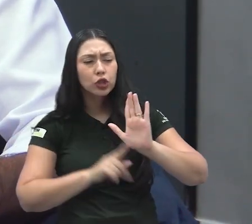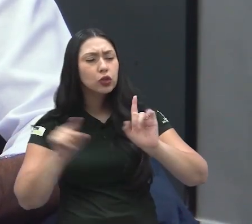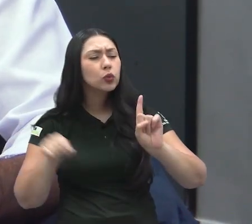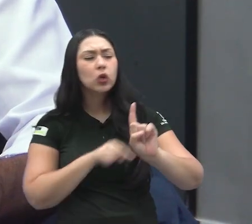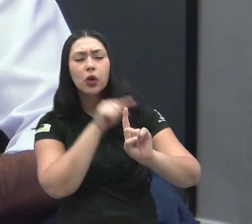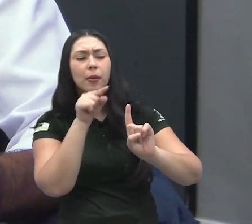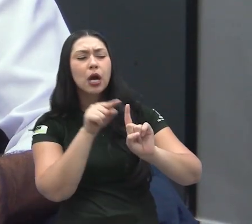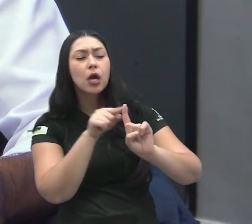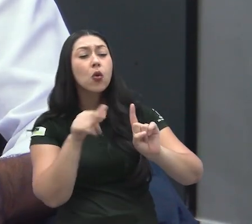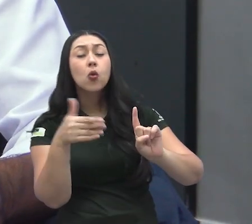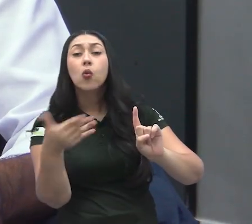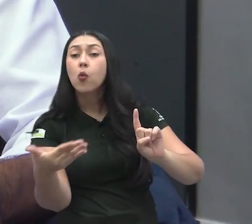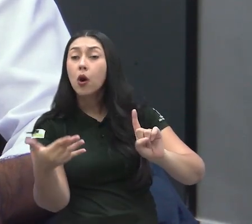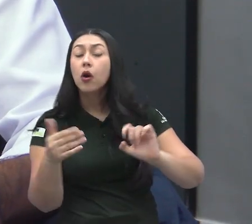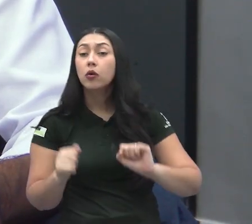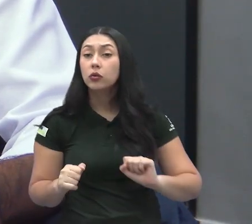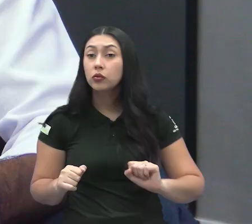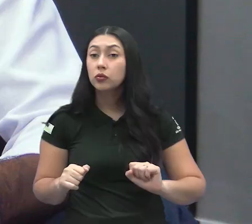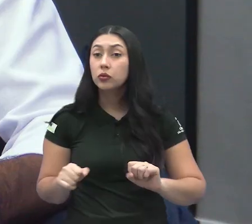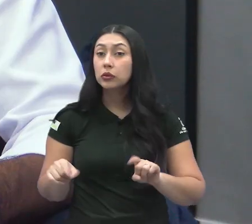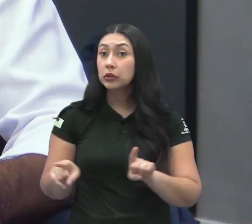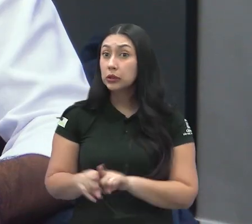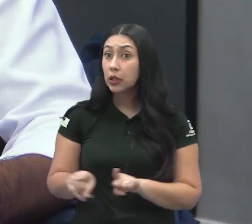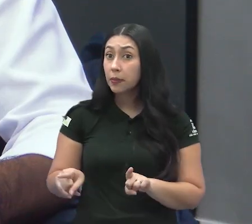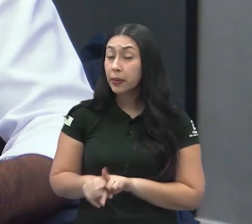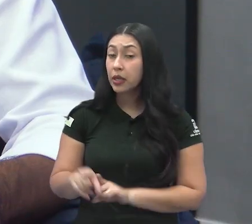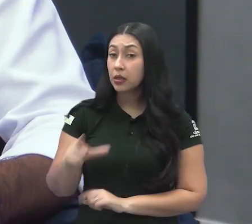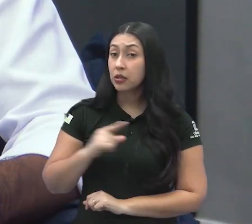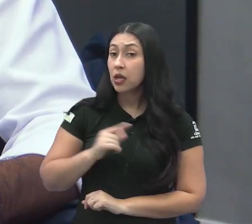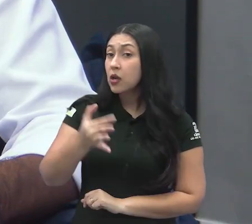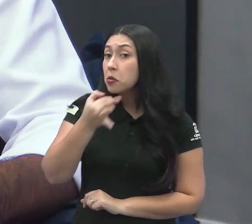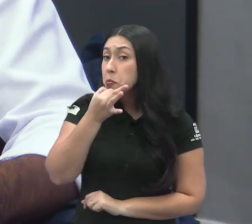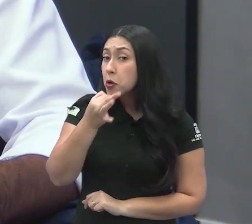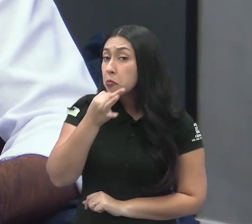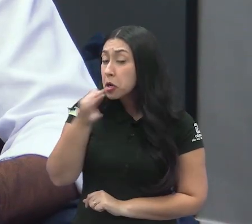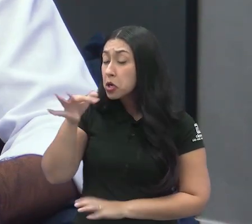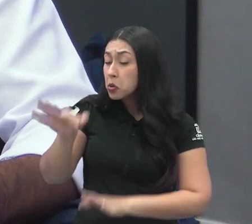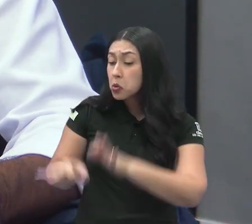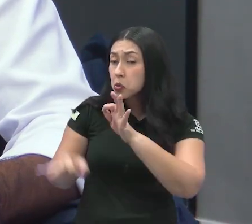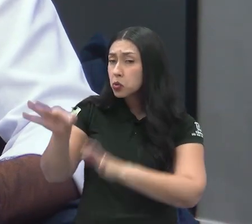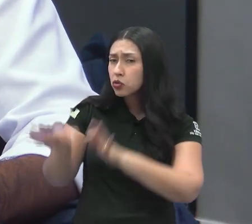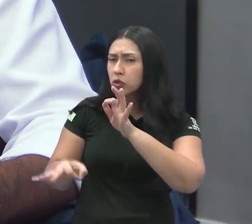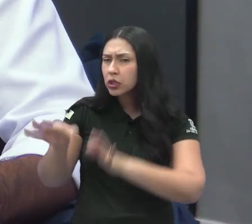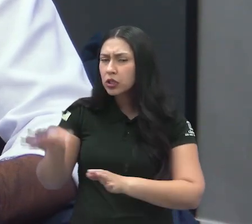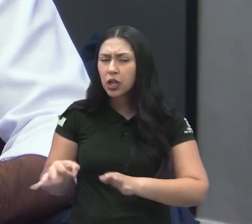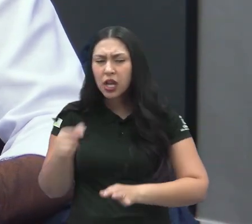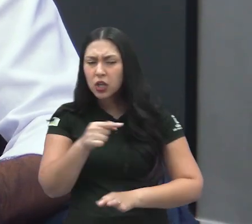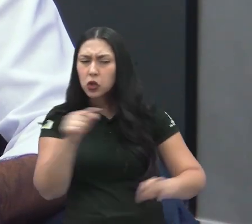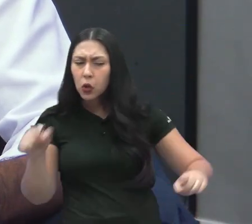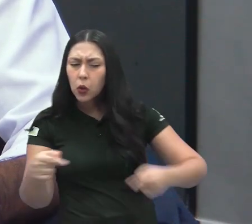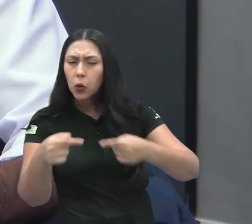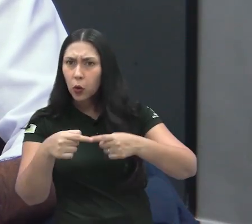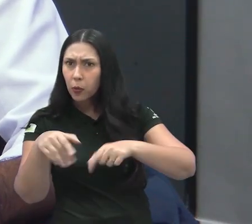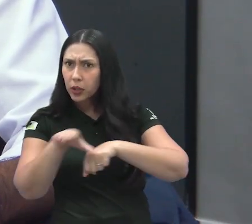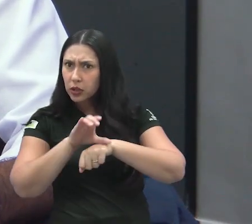projeto, ela baseia muito no parecer jurídico da casa, dizendo se o projeto é constitucional ou